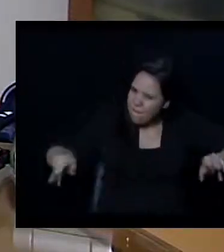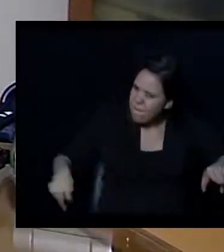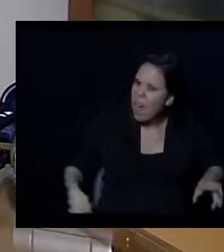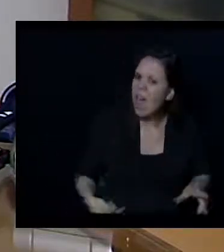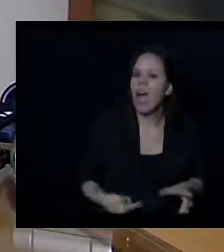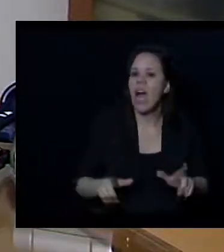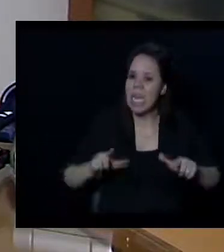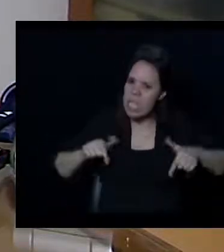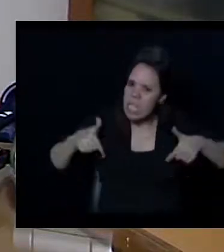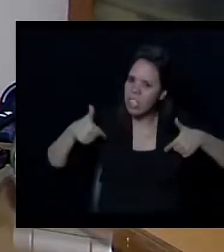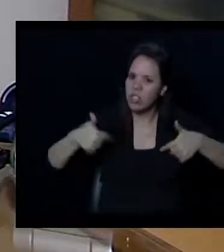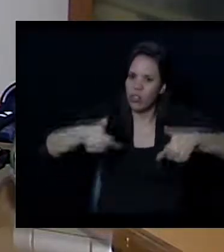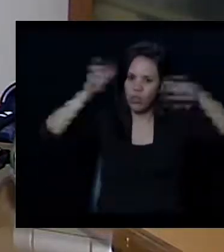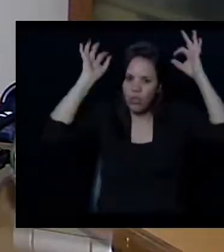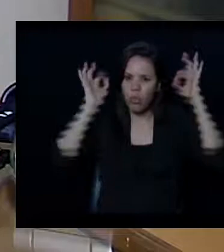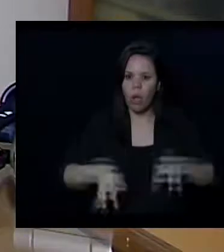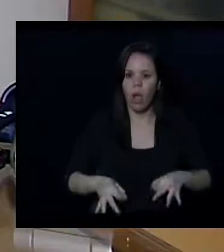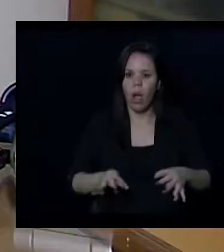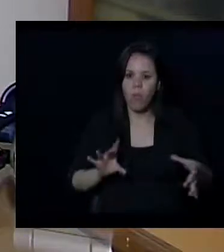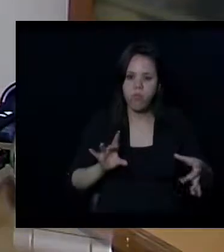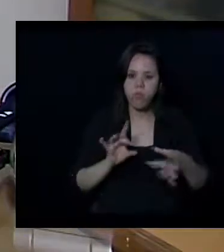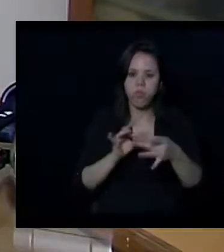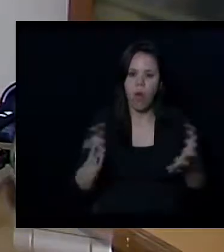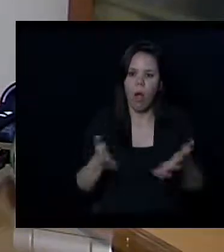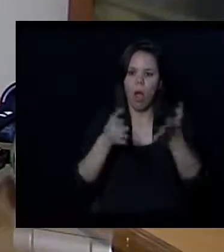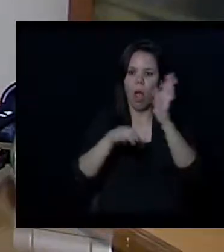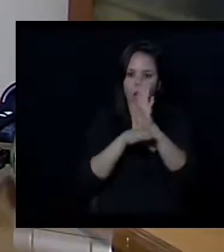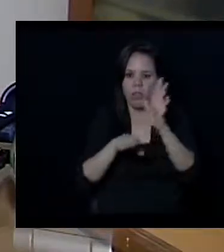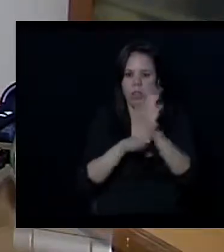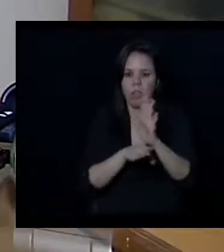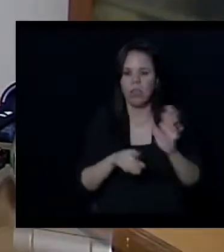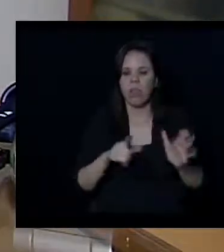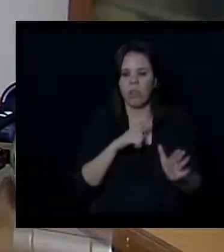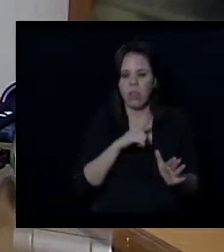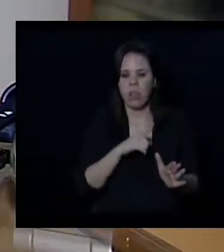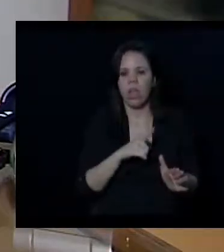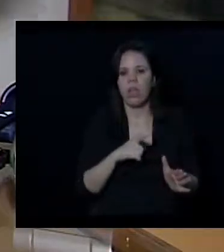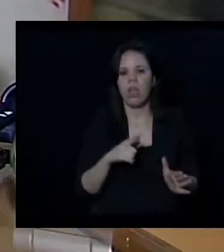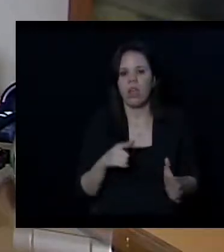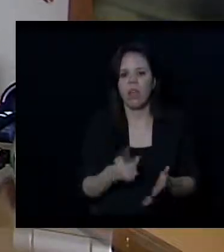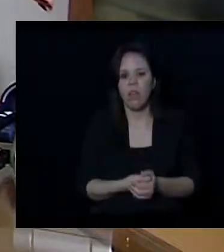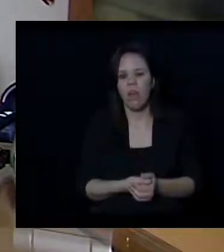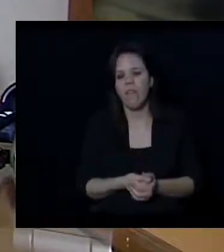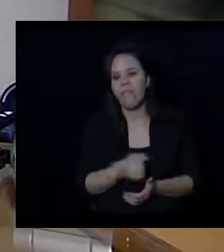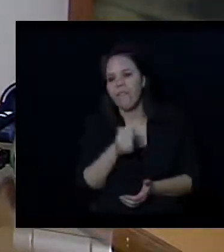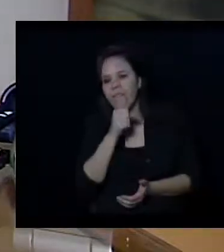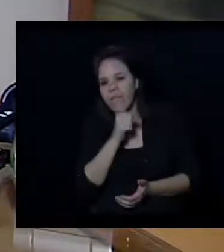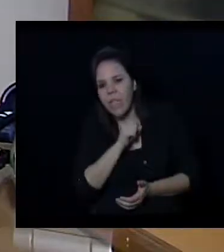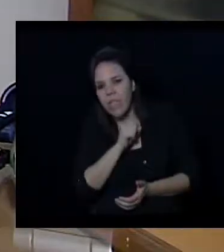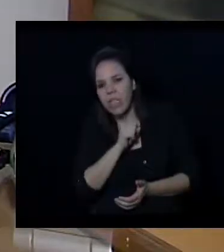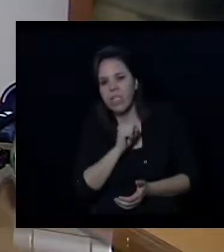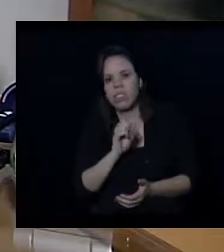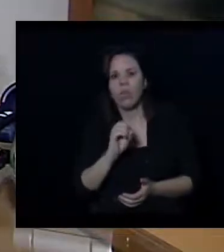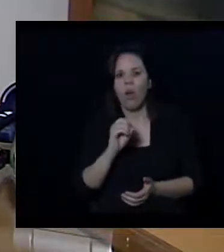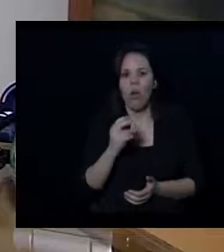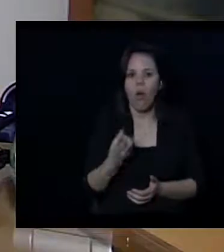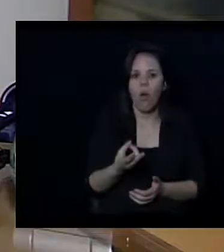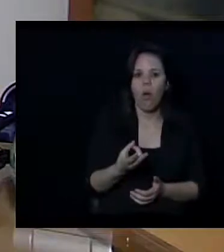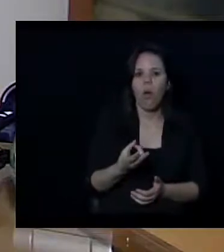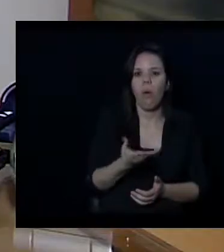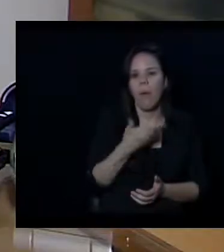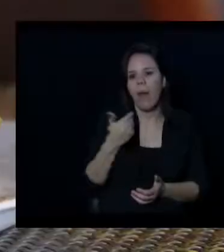atitudes corretas que vão te levar para uma velhice ou para um envelhecimento